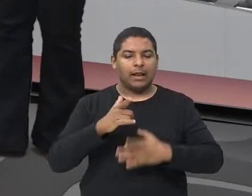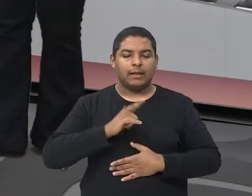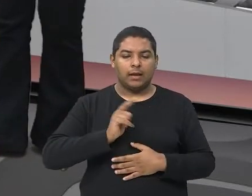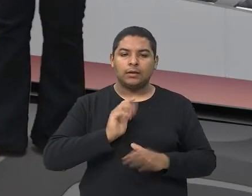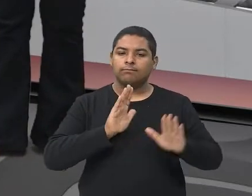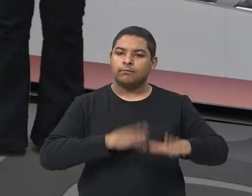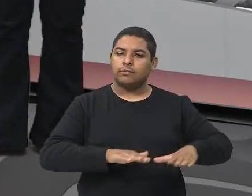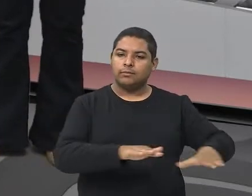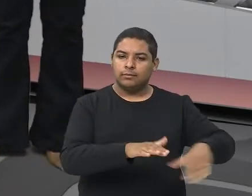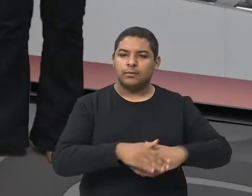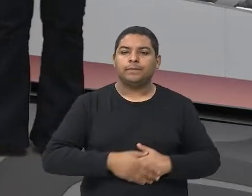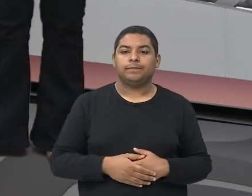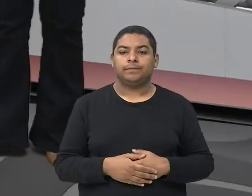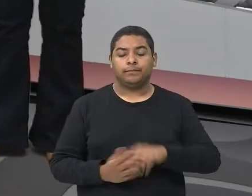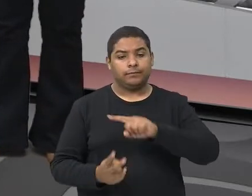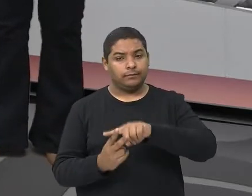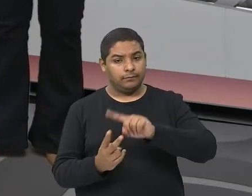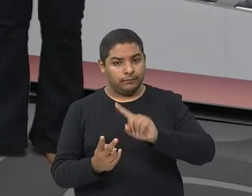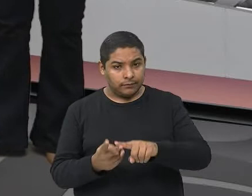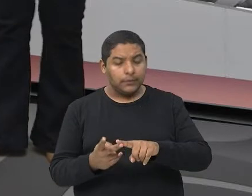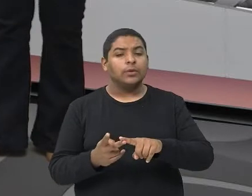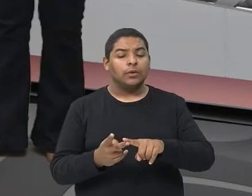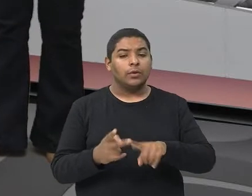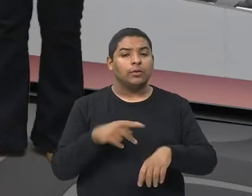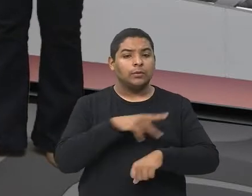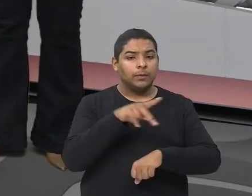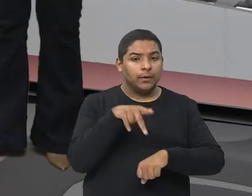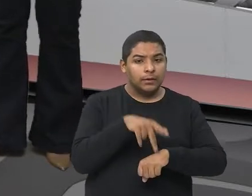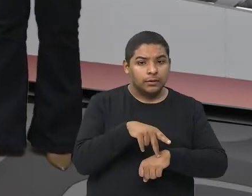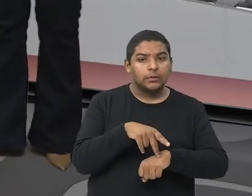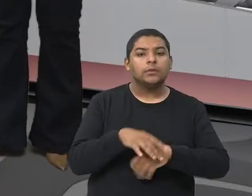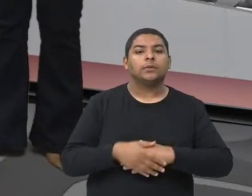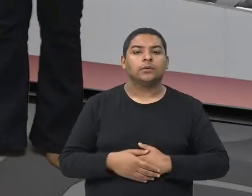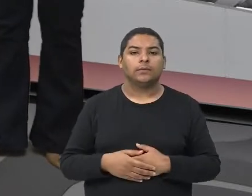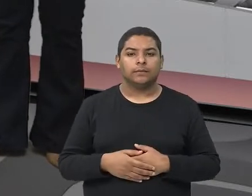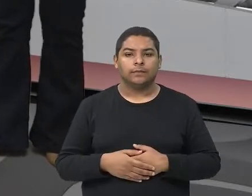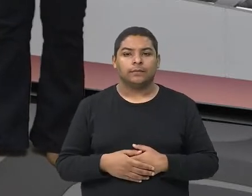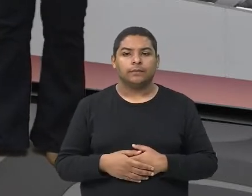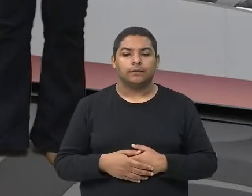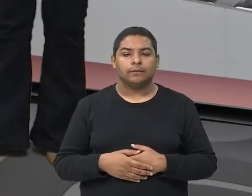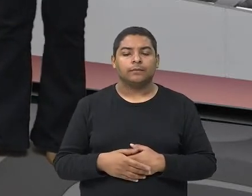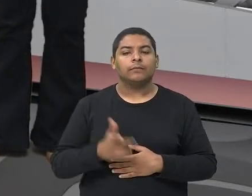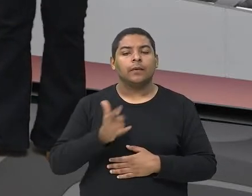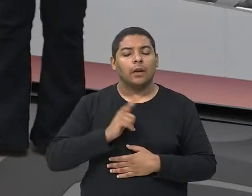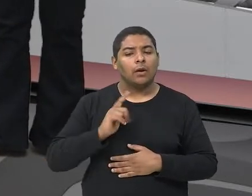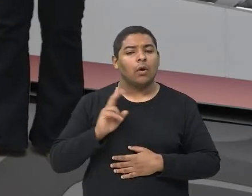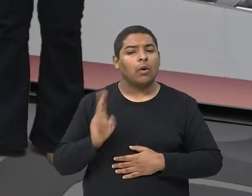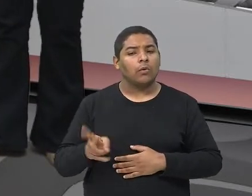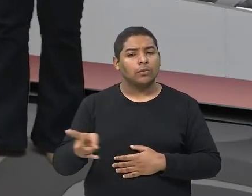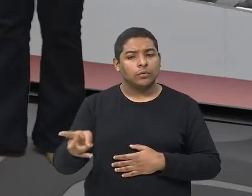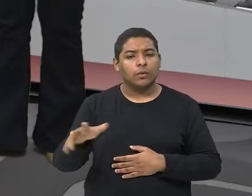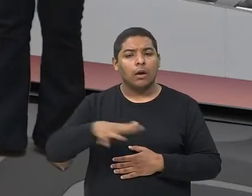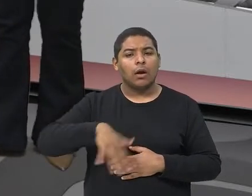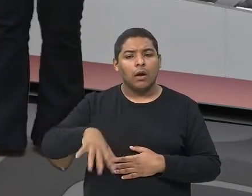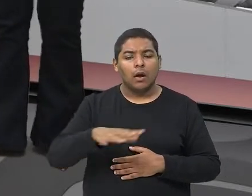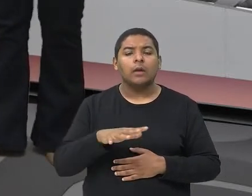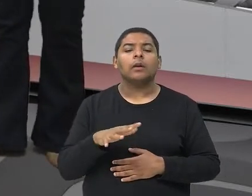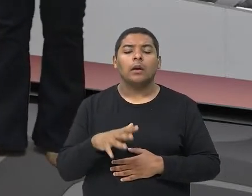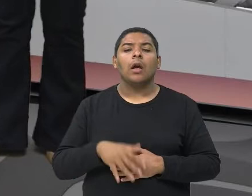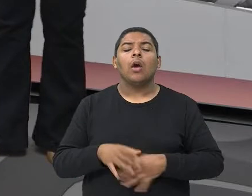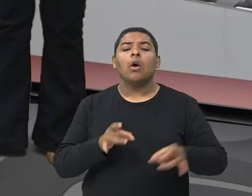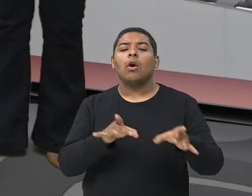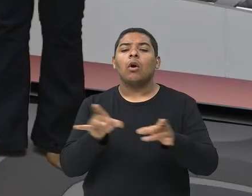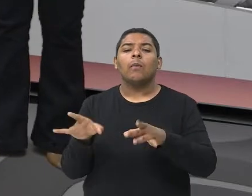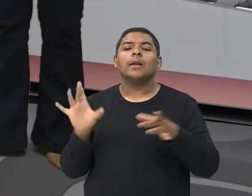os australianos quanto os neozelandeses, eles acabaram mantivendo aí essa parte comercial muito ligado aí